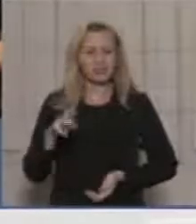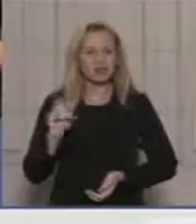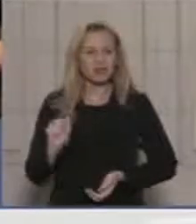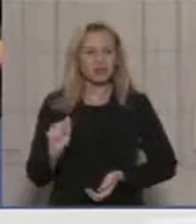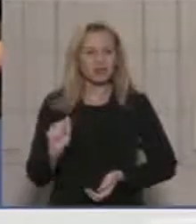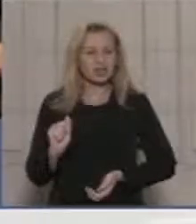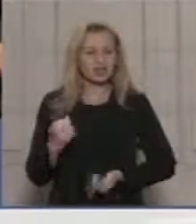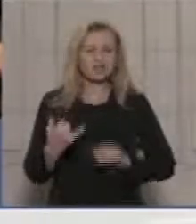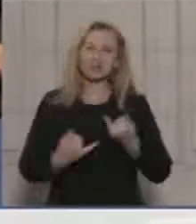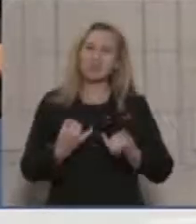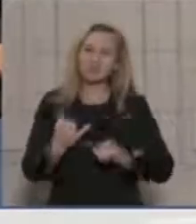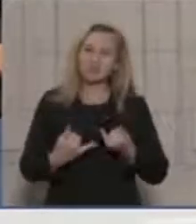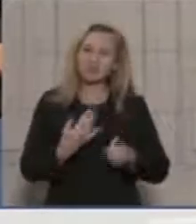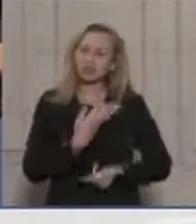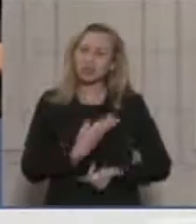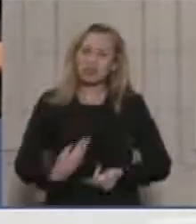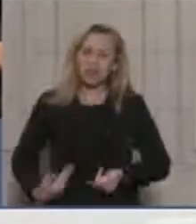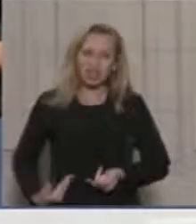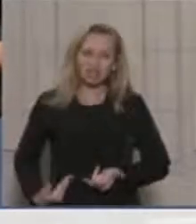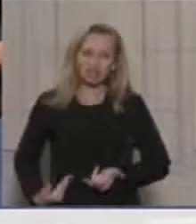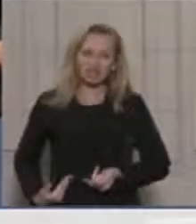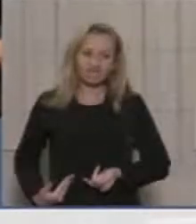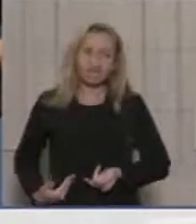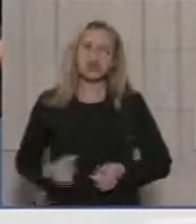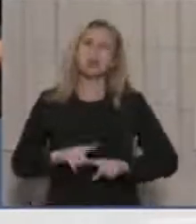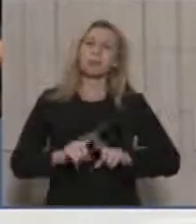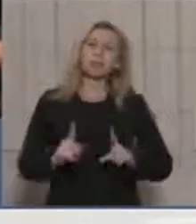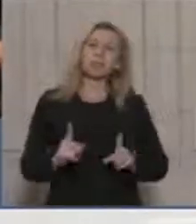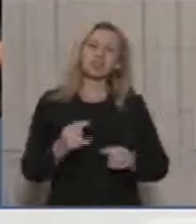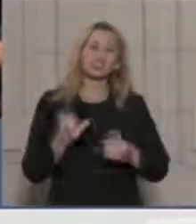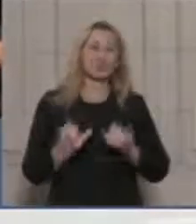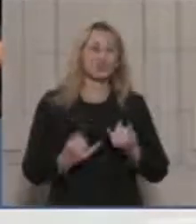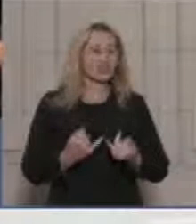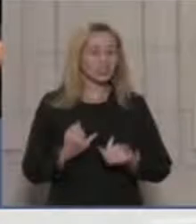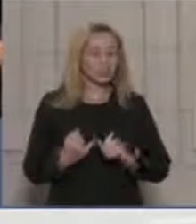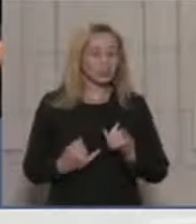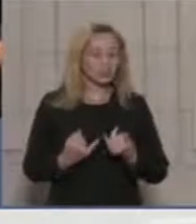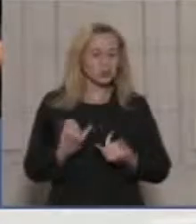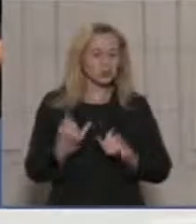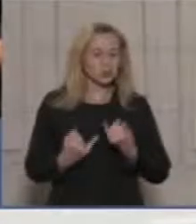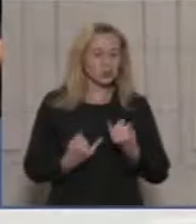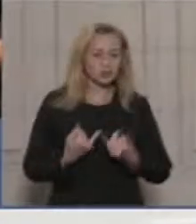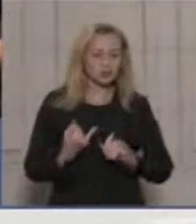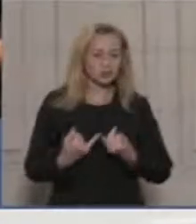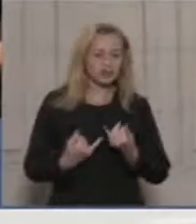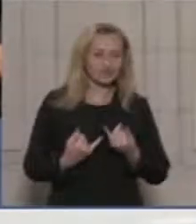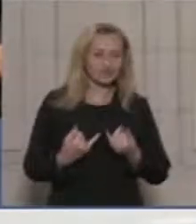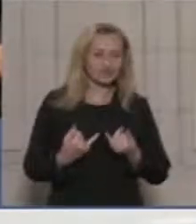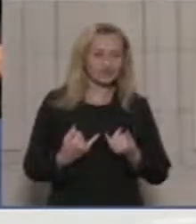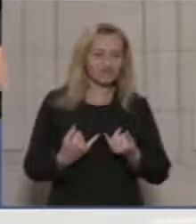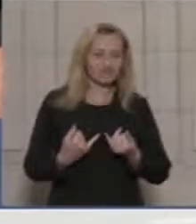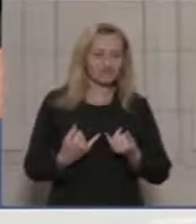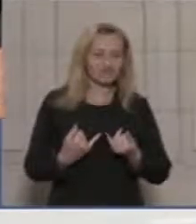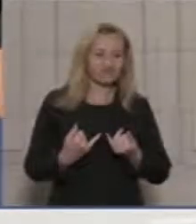brincando de governar, mas está brincando de nos enganar.